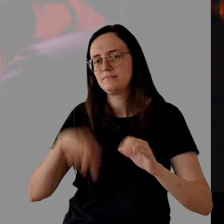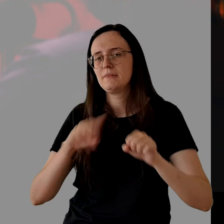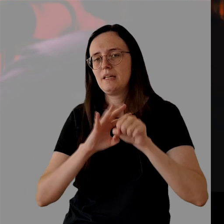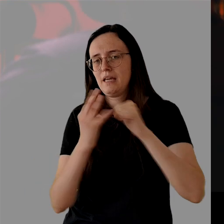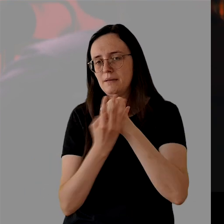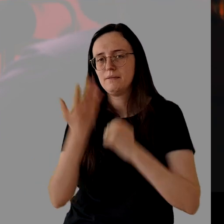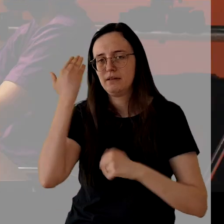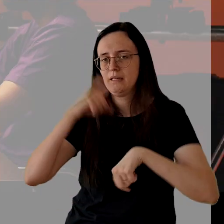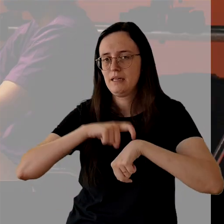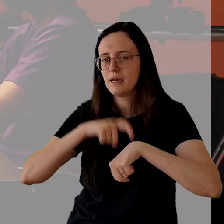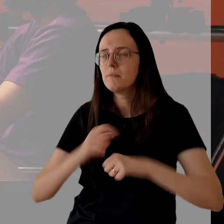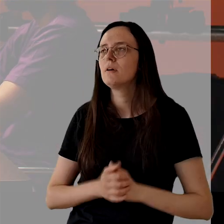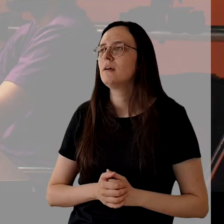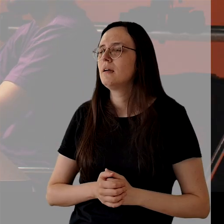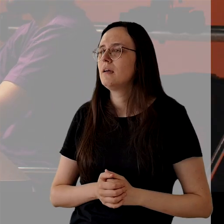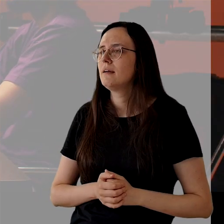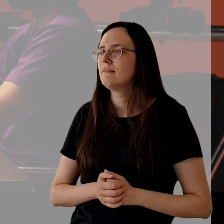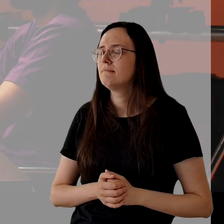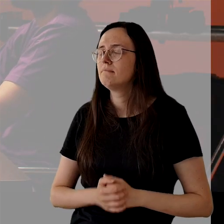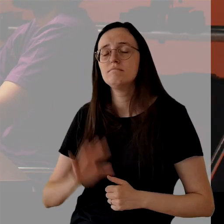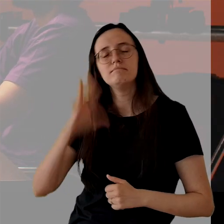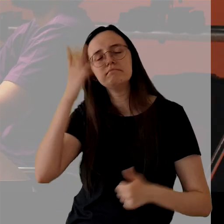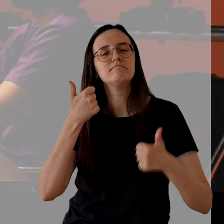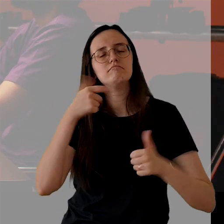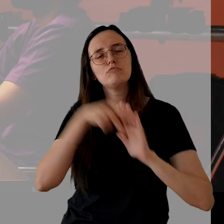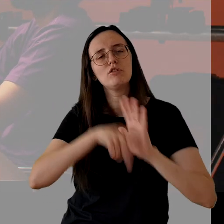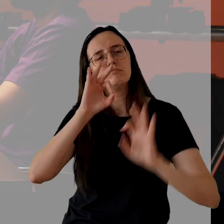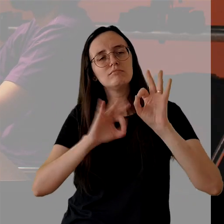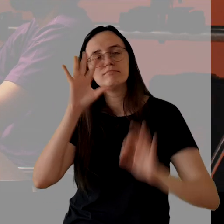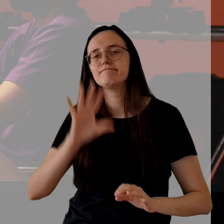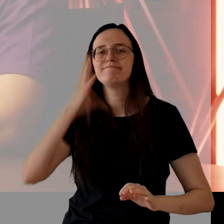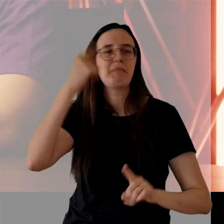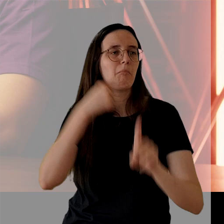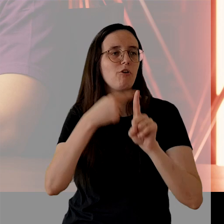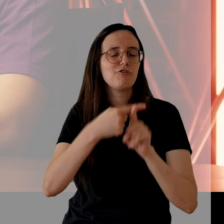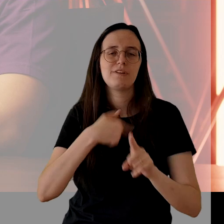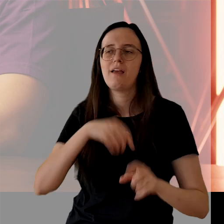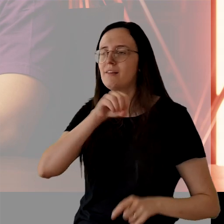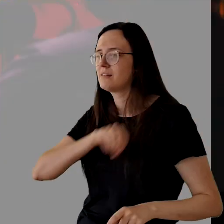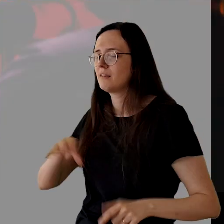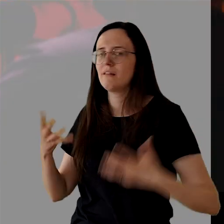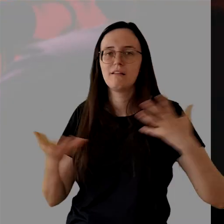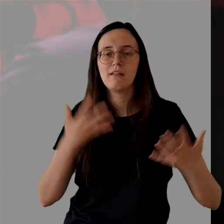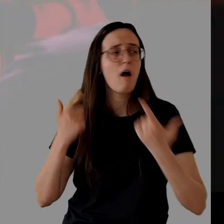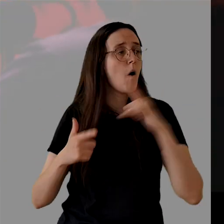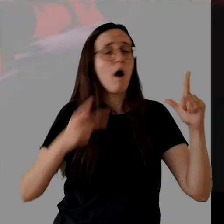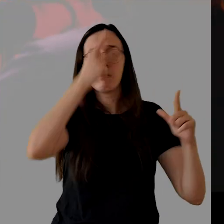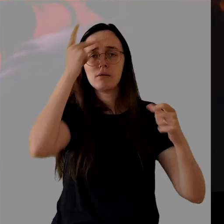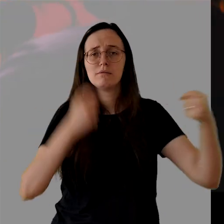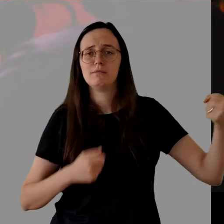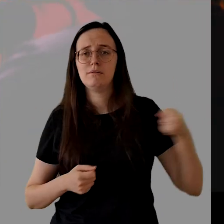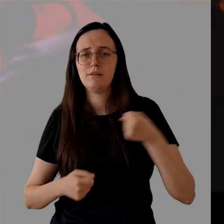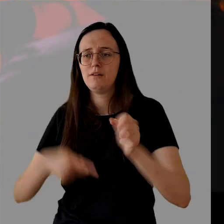né? Que você, do nada, um profissional estava no projeto e, putz, deu positivo, vai ter que sair, e alguém caía de paraquedas no